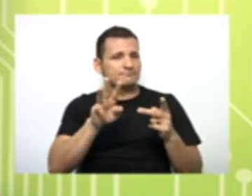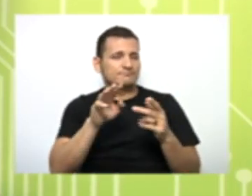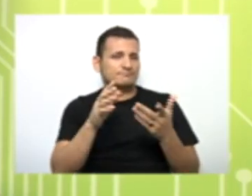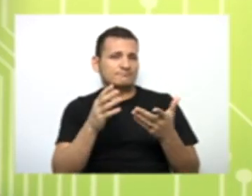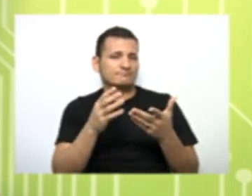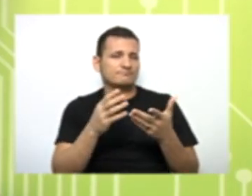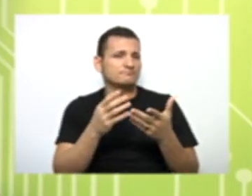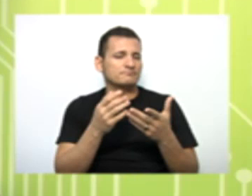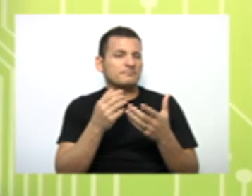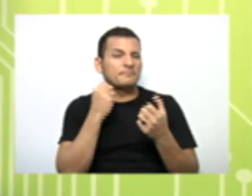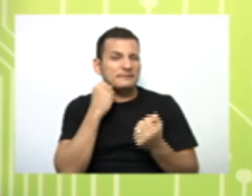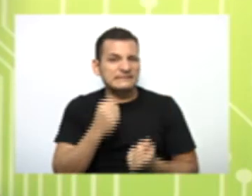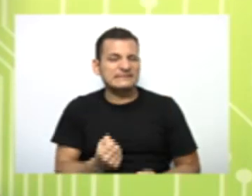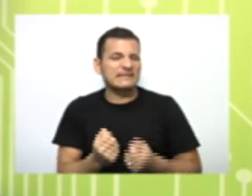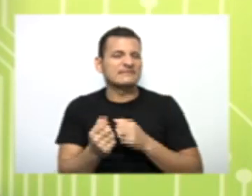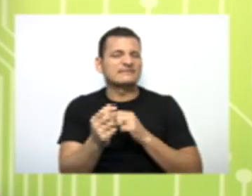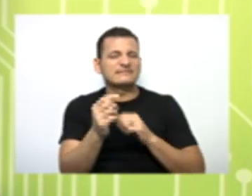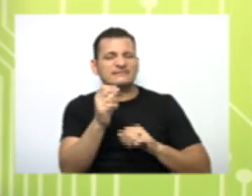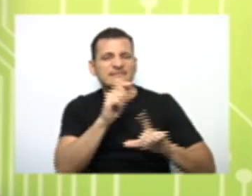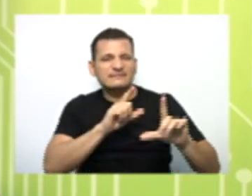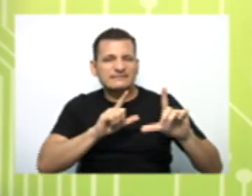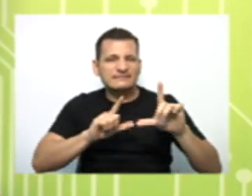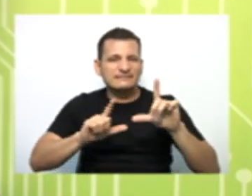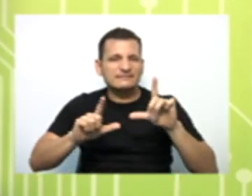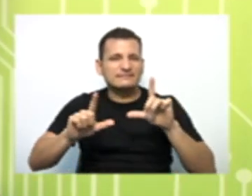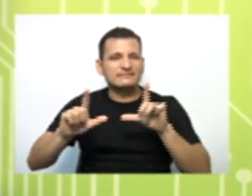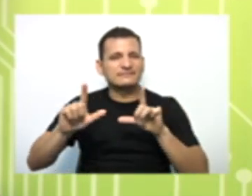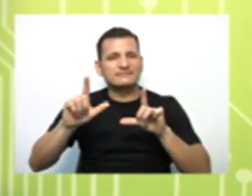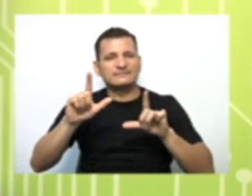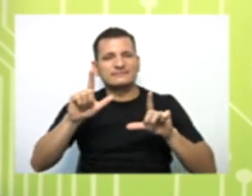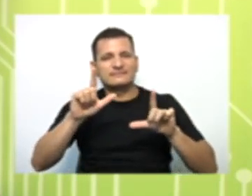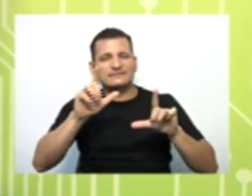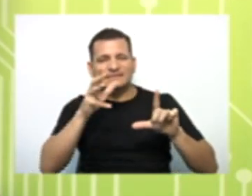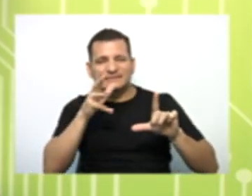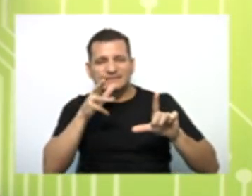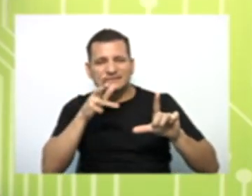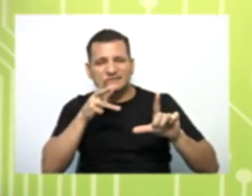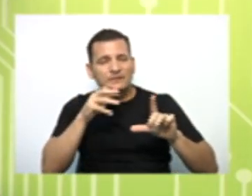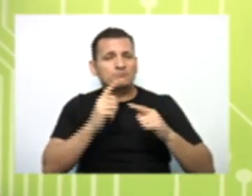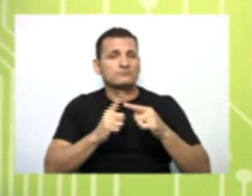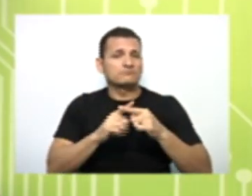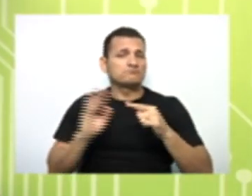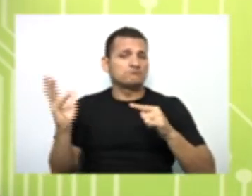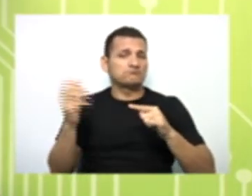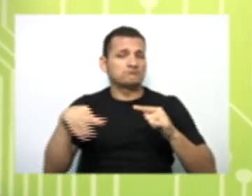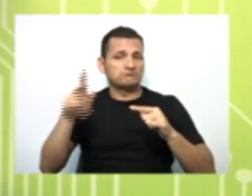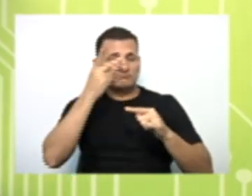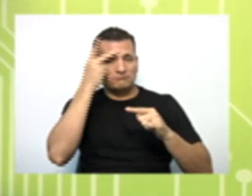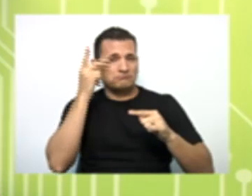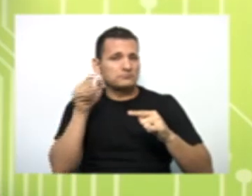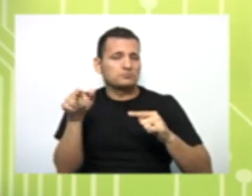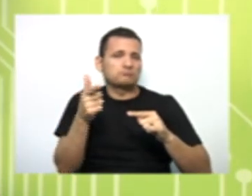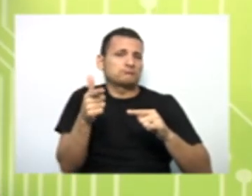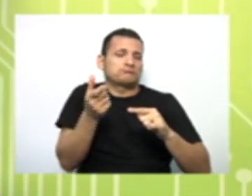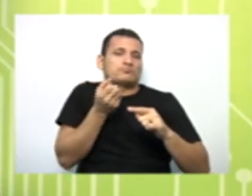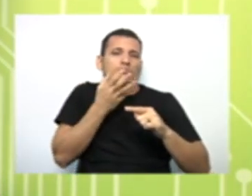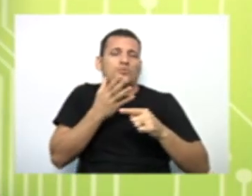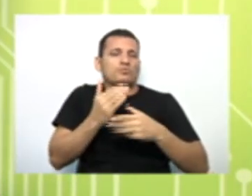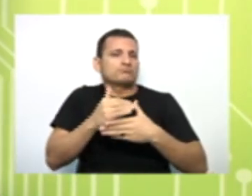ser pesado, porque nem todos os usuários estão num bom computador, que tem uma